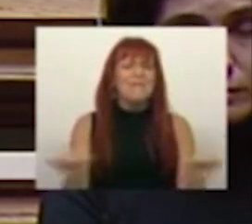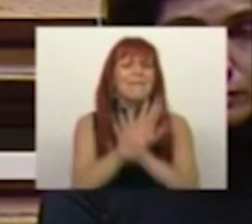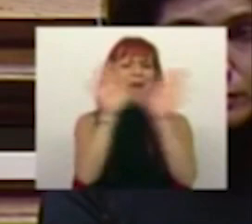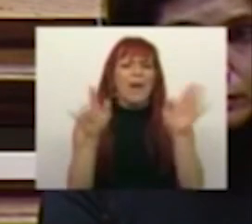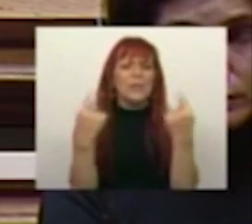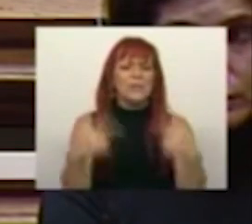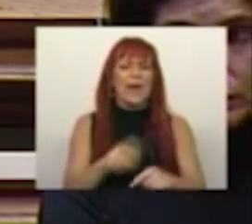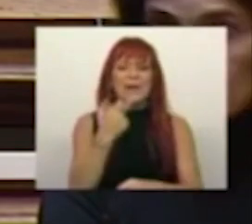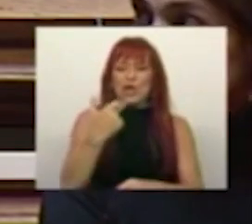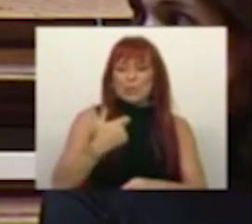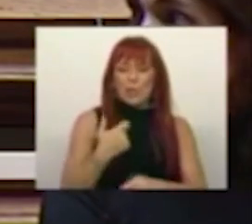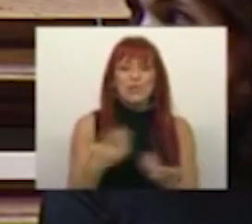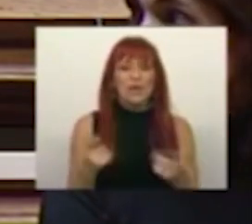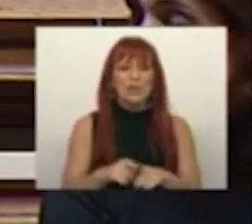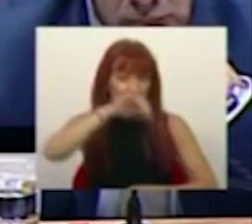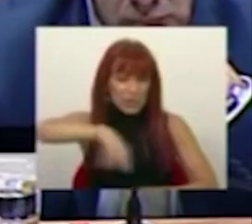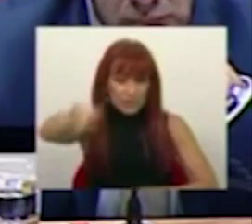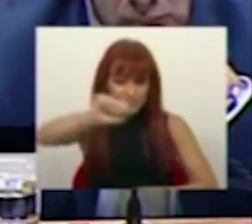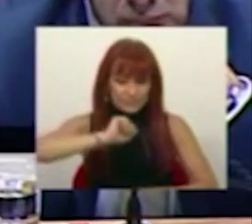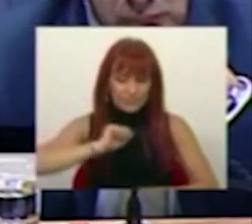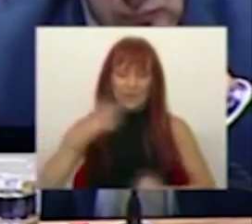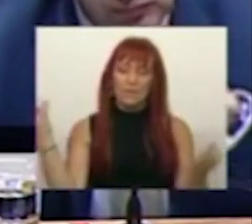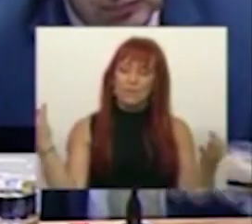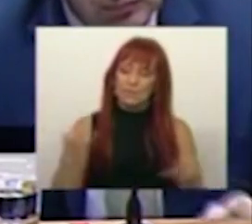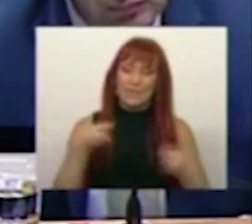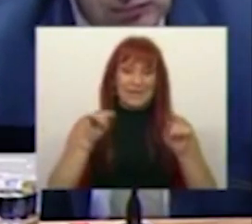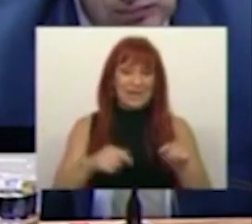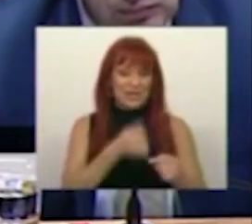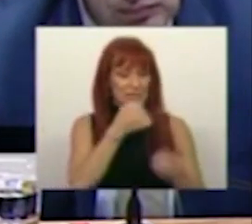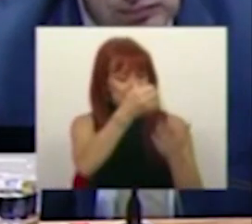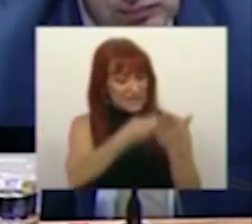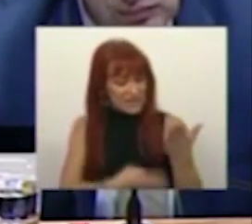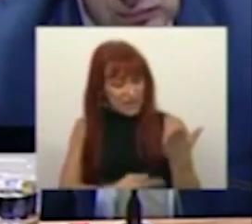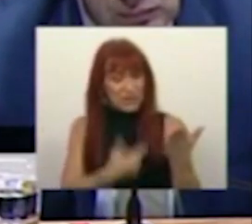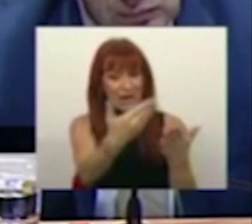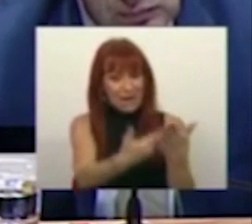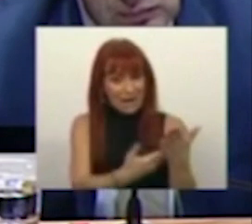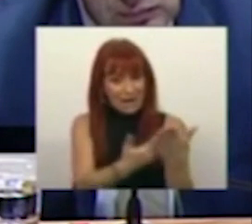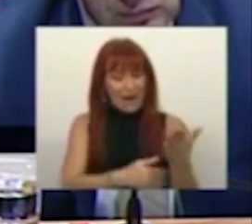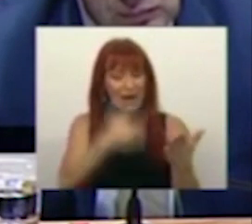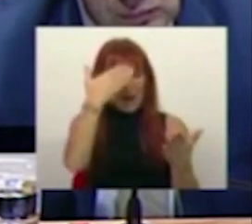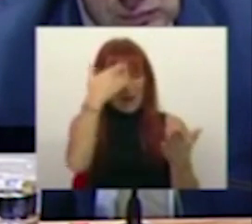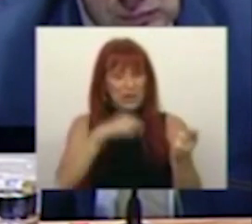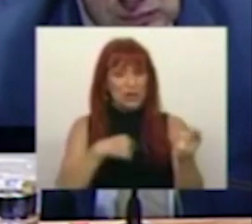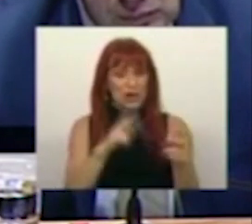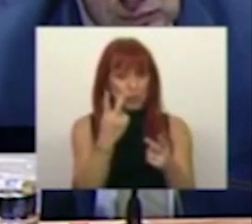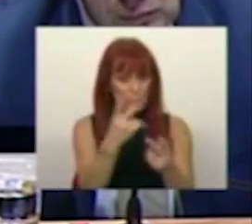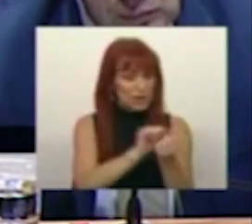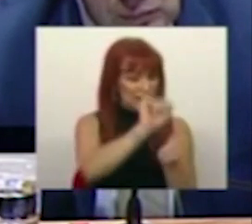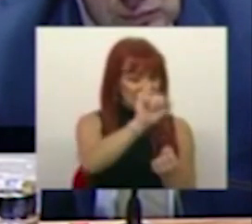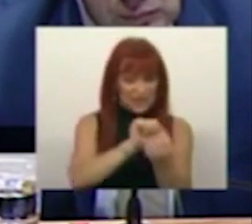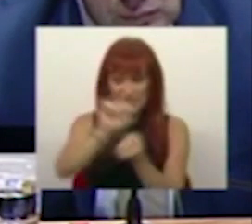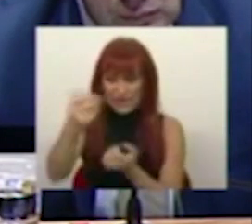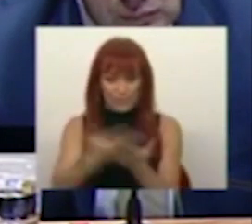objetivo e claro nesta resposta, ainda que já tenha referido a matéria. Para além destas medidas que estão expressamente previstas nestes dois